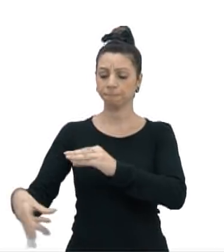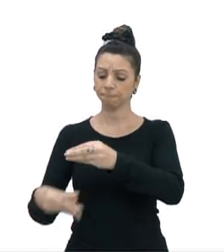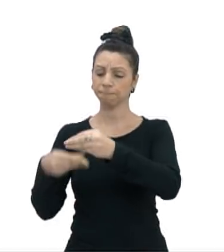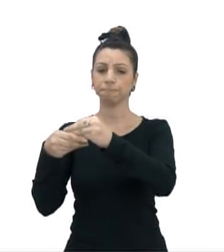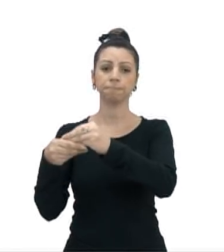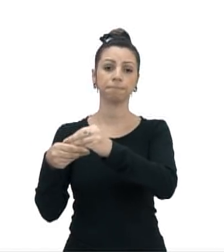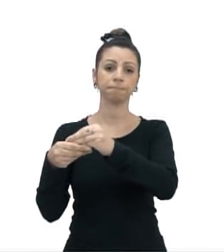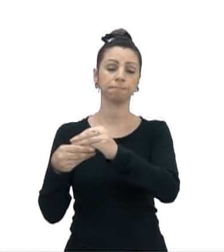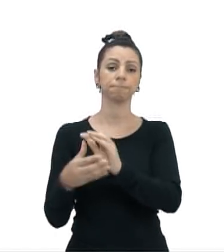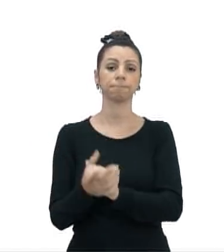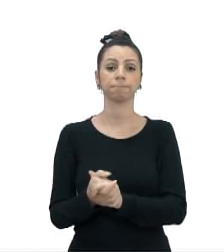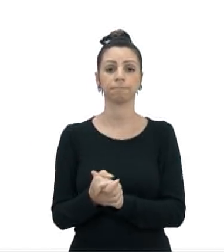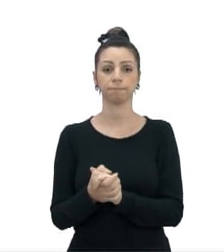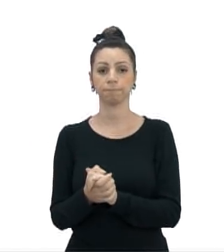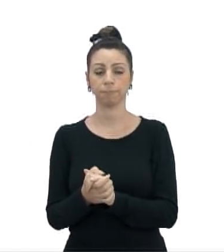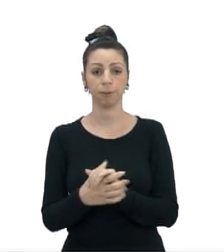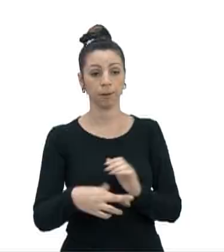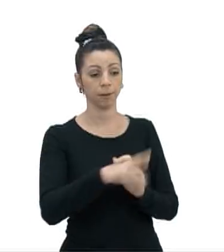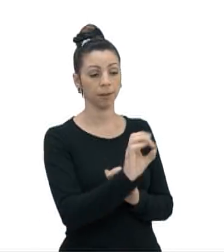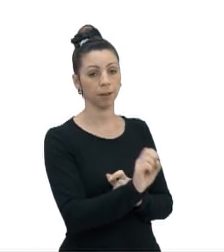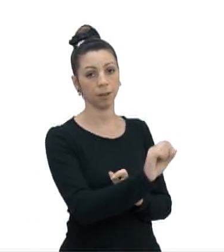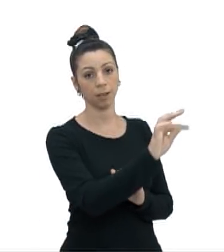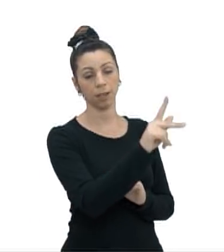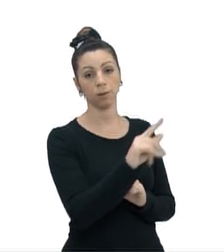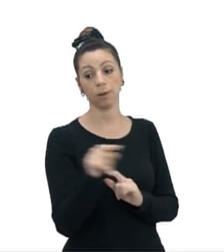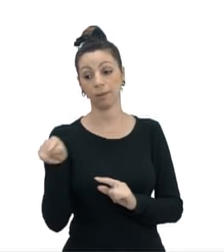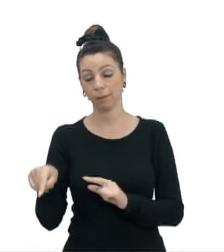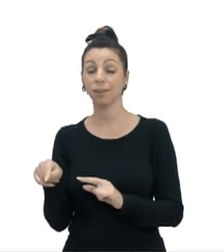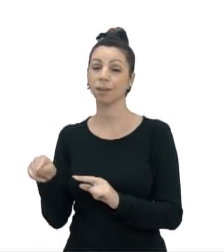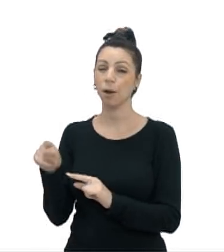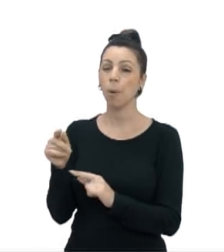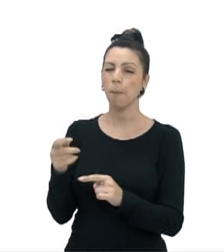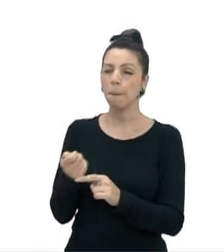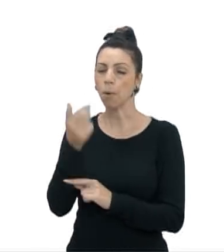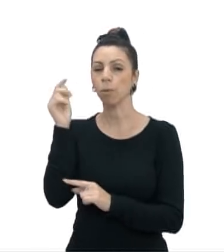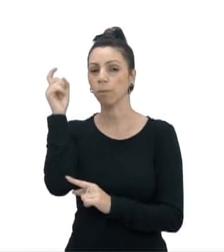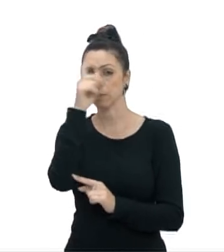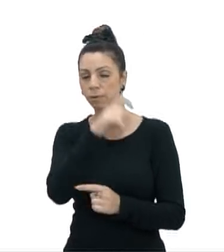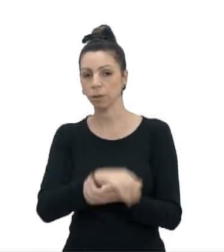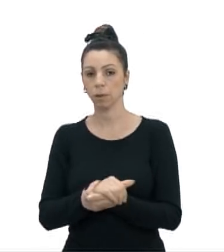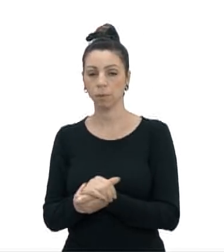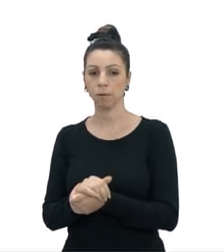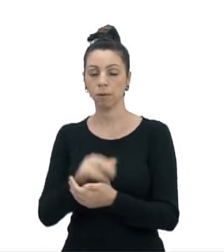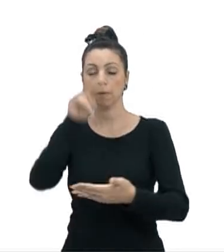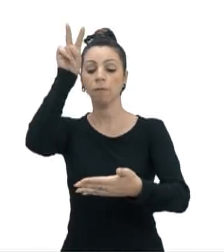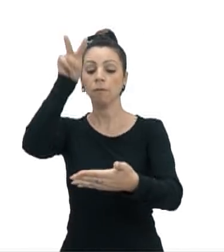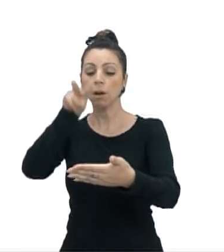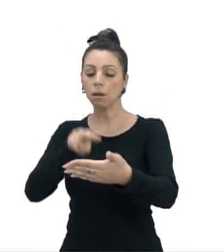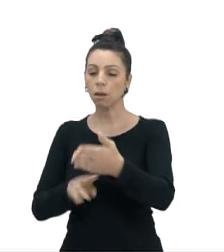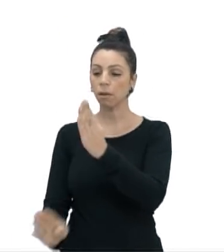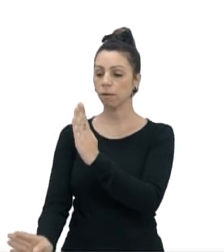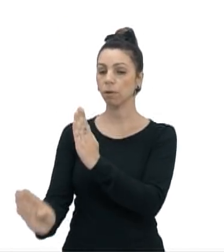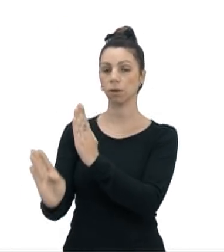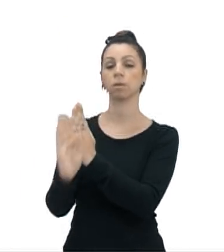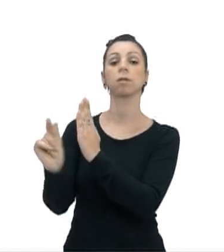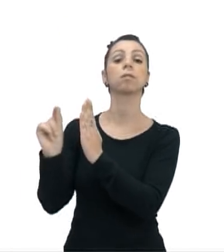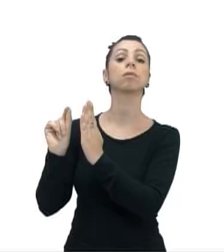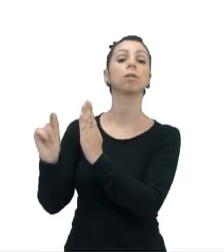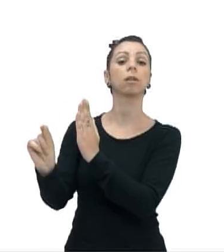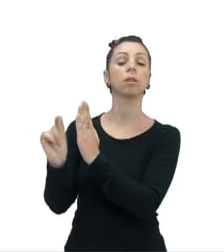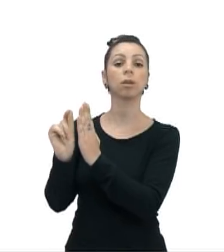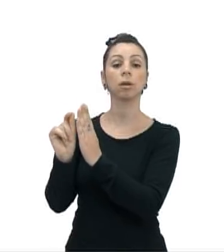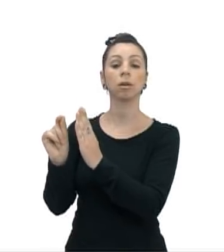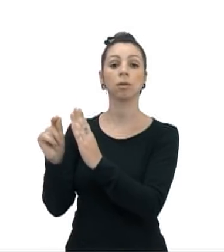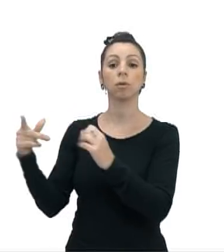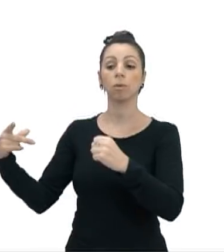quando identificaram os casos retos. Observe. Então, vocês vão ler e vão identificar o pronome oblíquo e